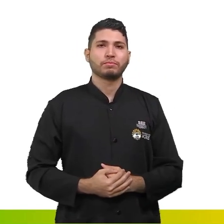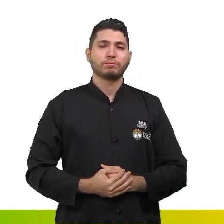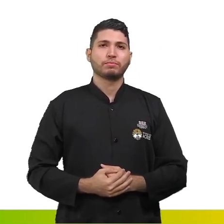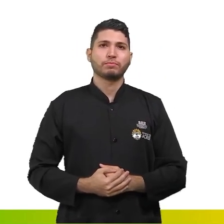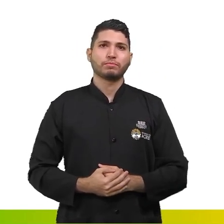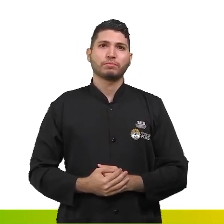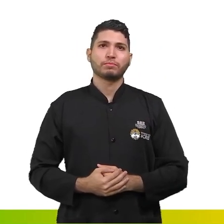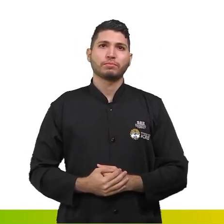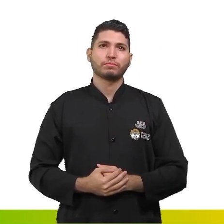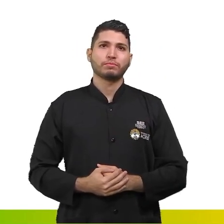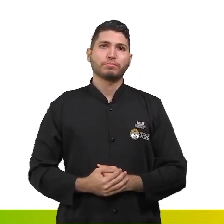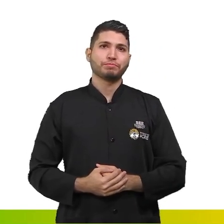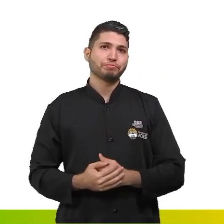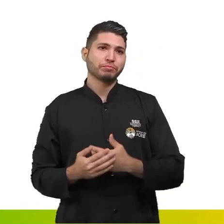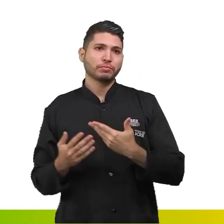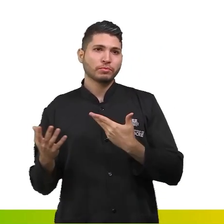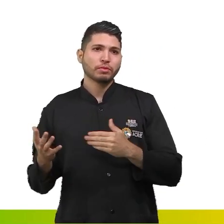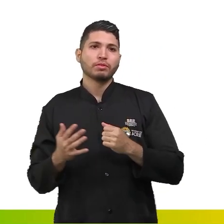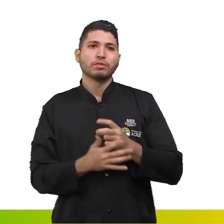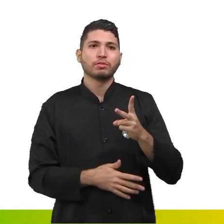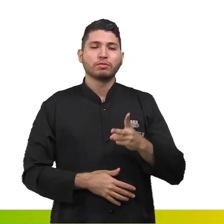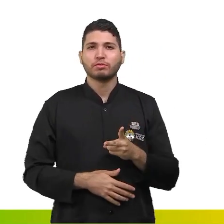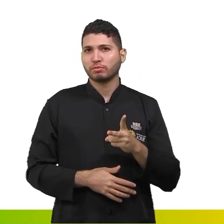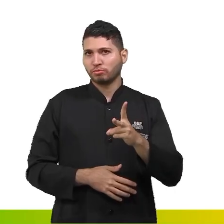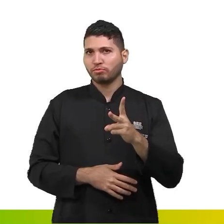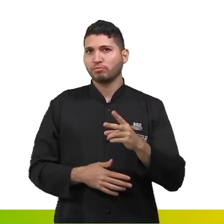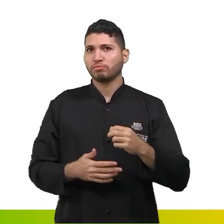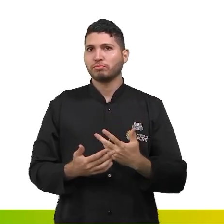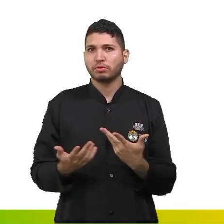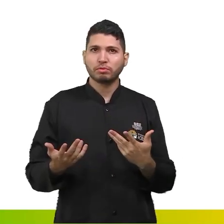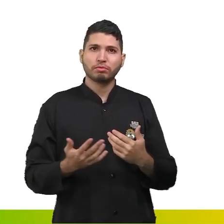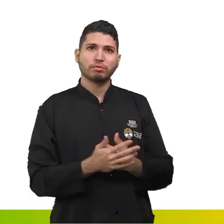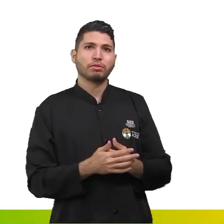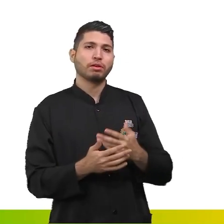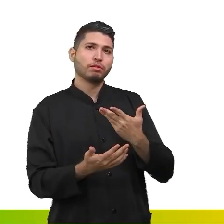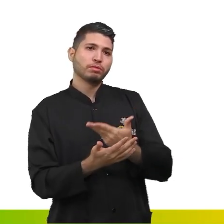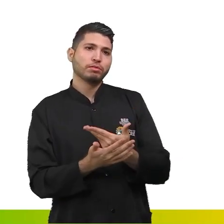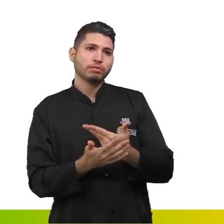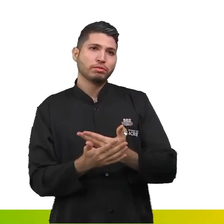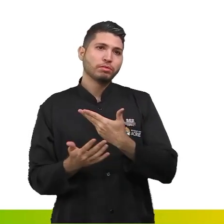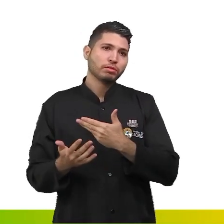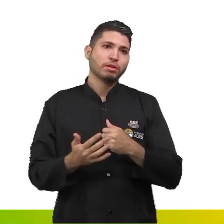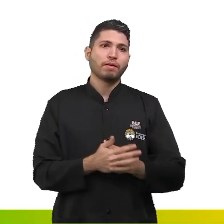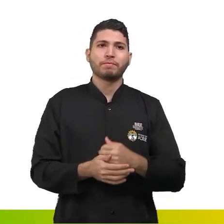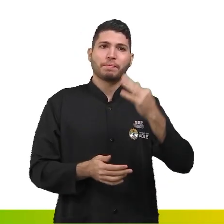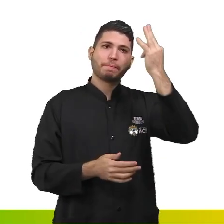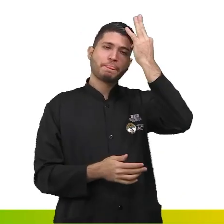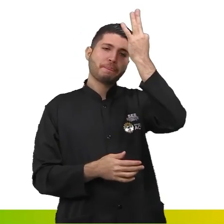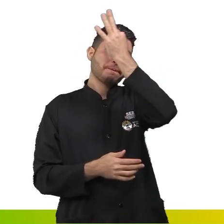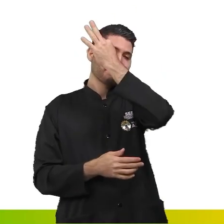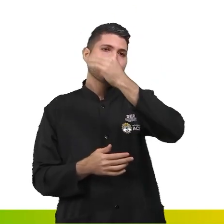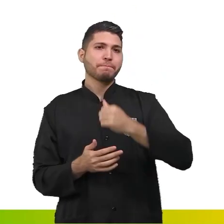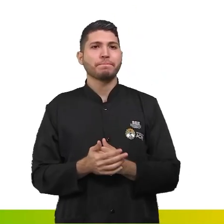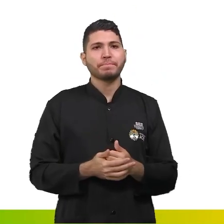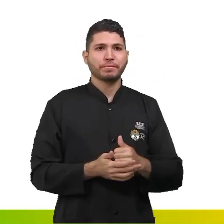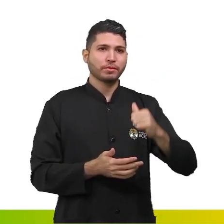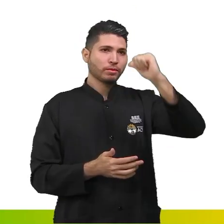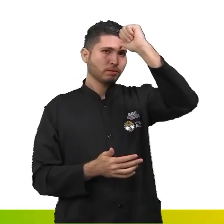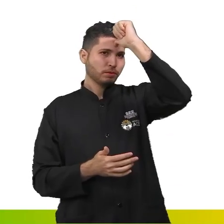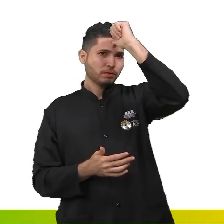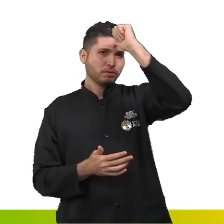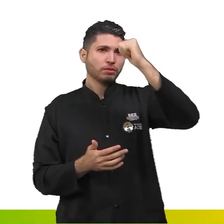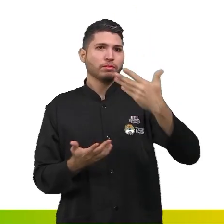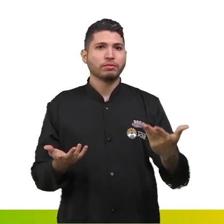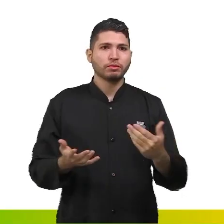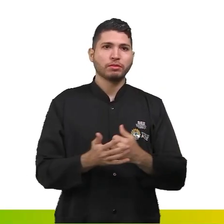afinando, afunilando a nossa reflexão. Então, a filosofia indiana inclui correntes como